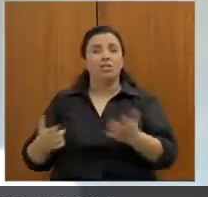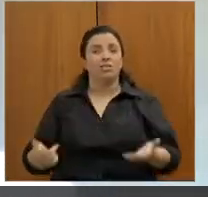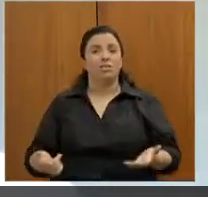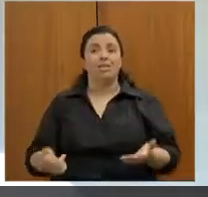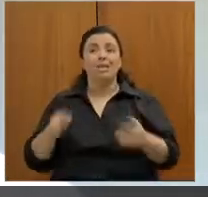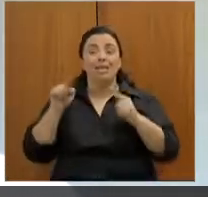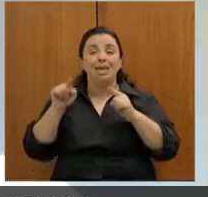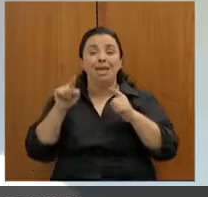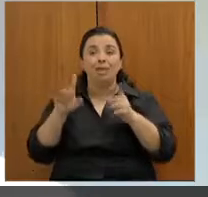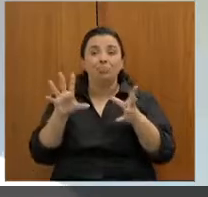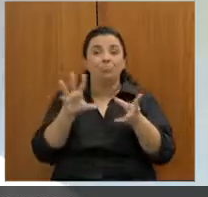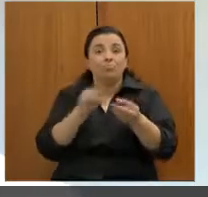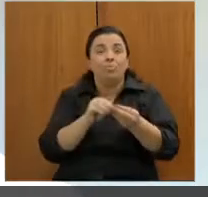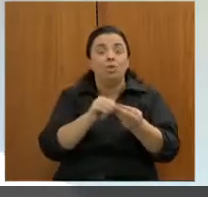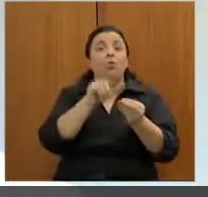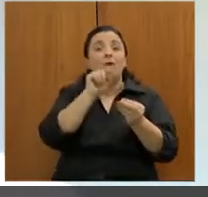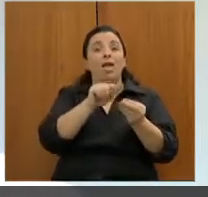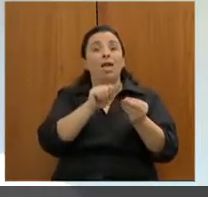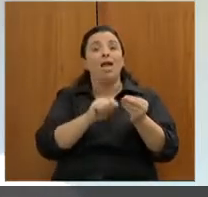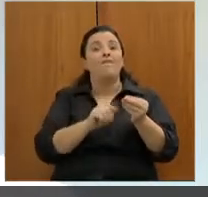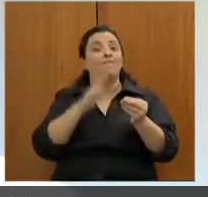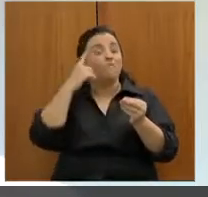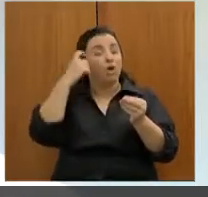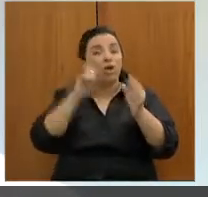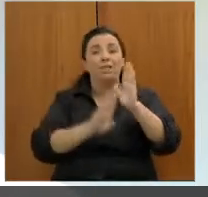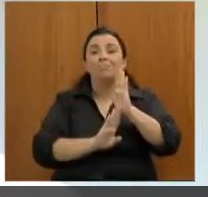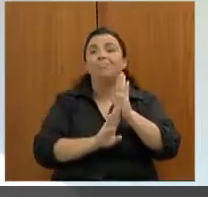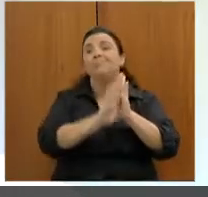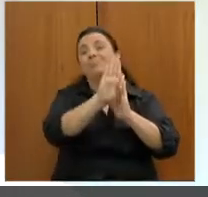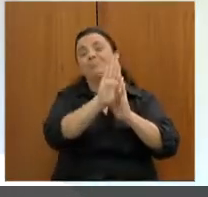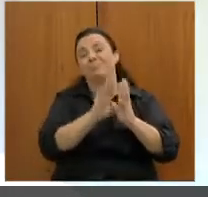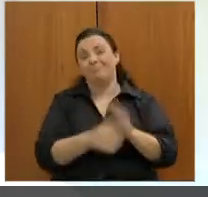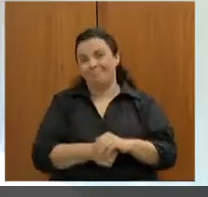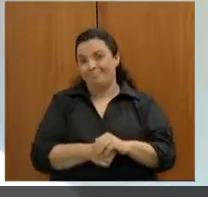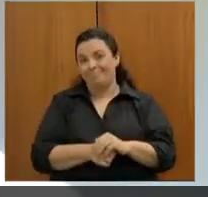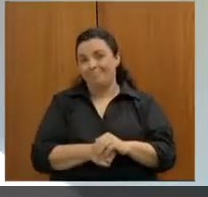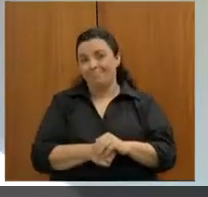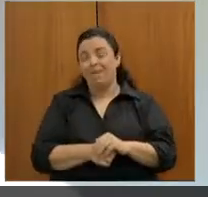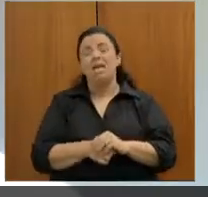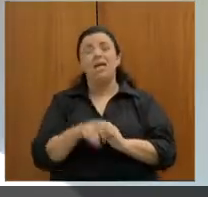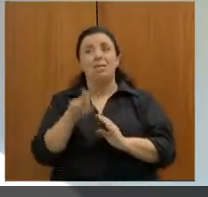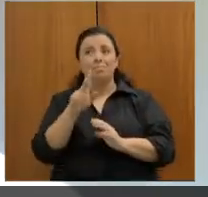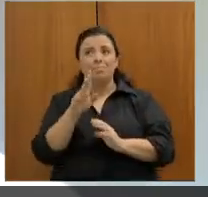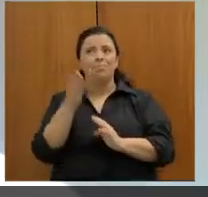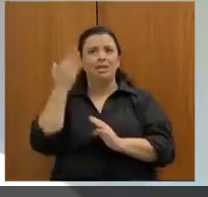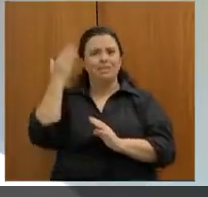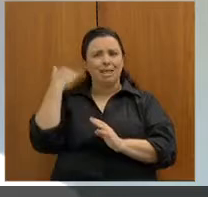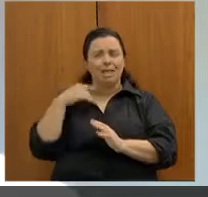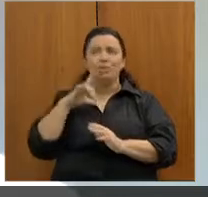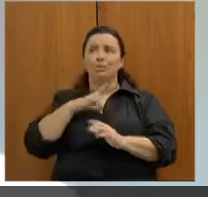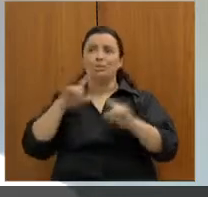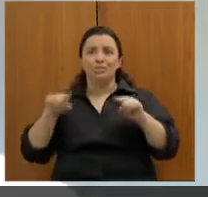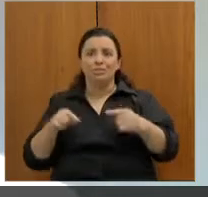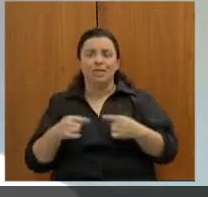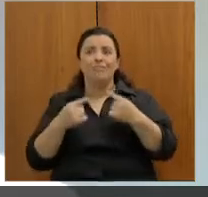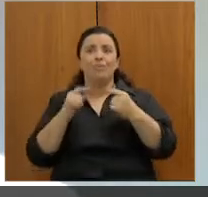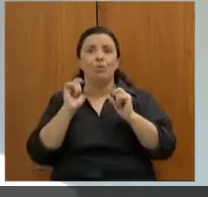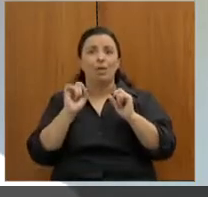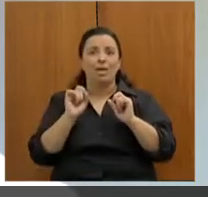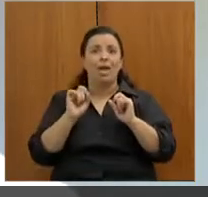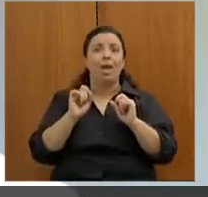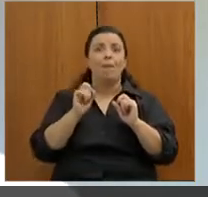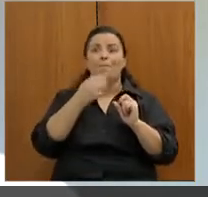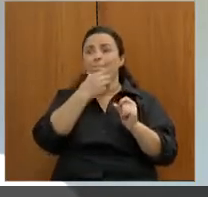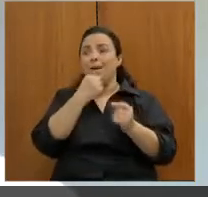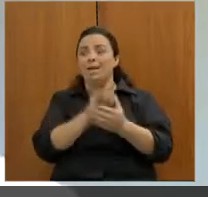o centro de violência tão se antes era desafiador dizer que briga entre marido e mulher ninguém